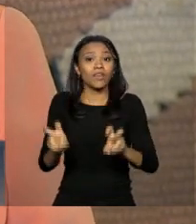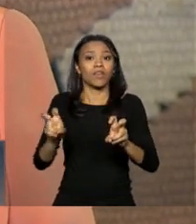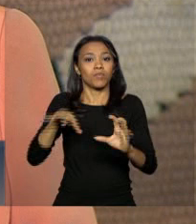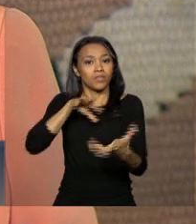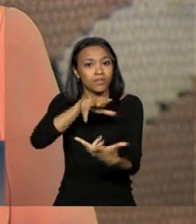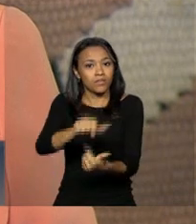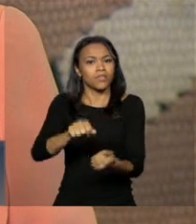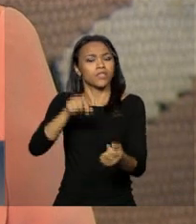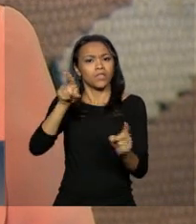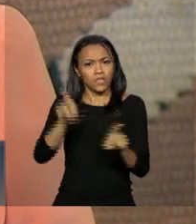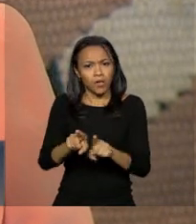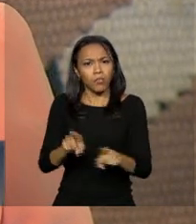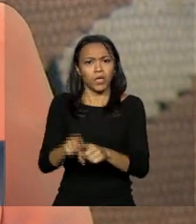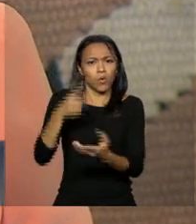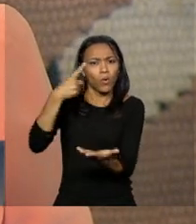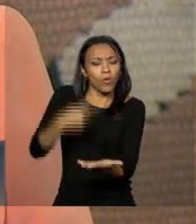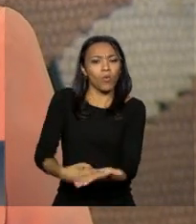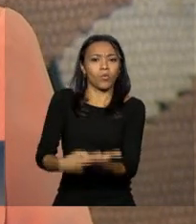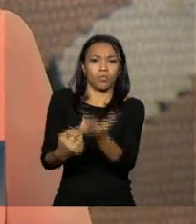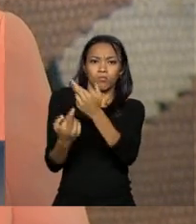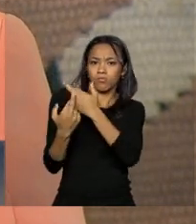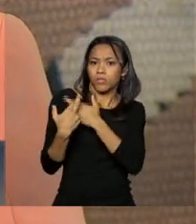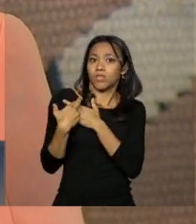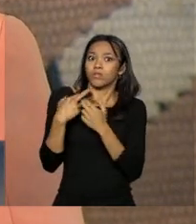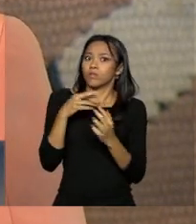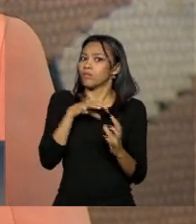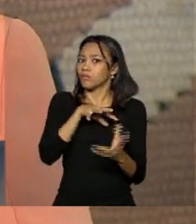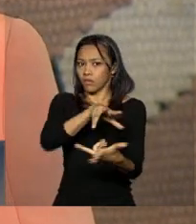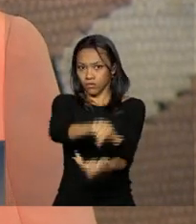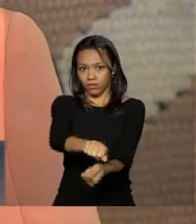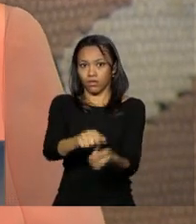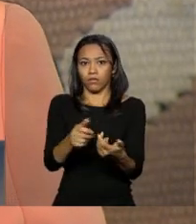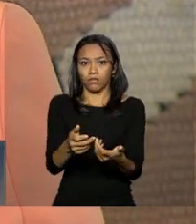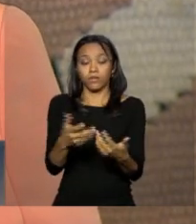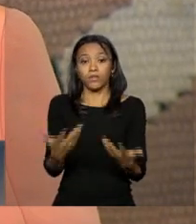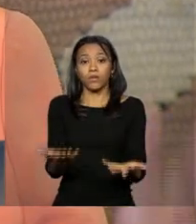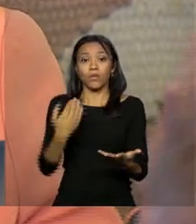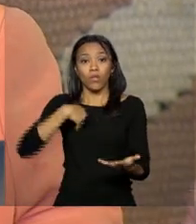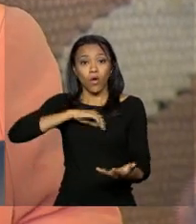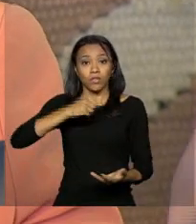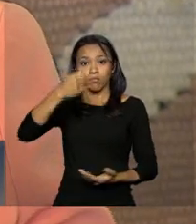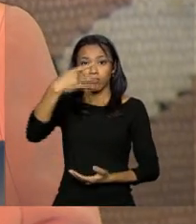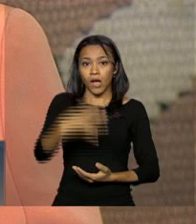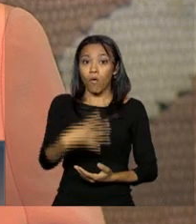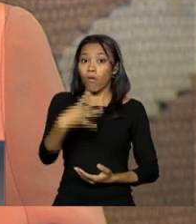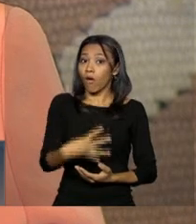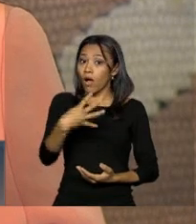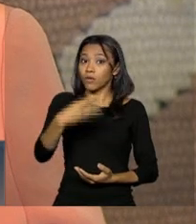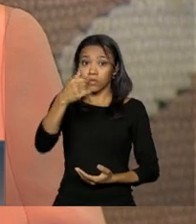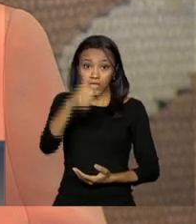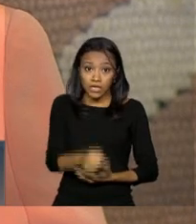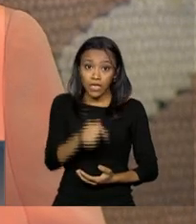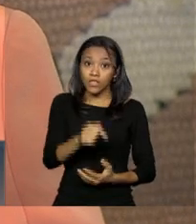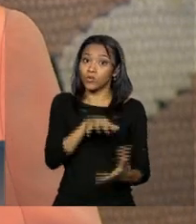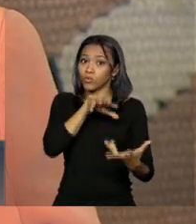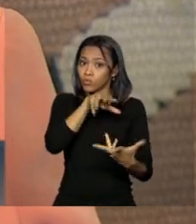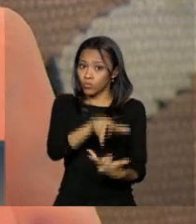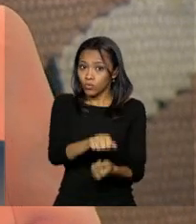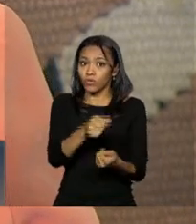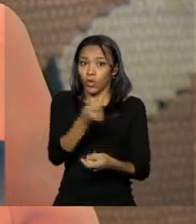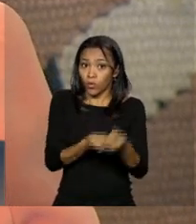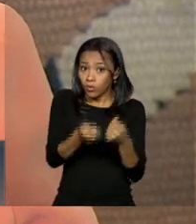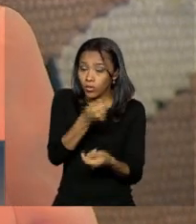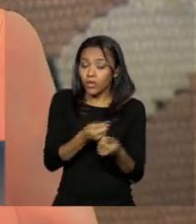trata de responsabilidade internacional. E nós, enquanto economias, a quarta maior e sétima maior economias do mundo,